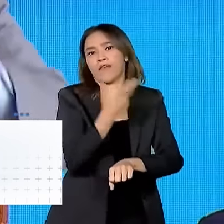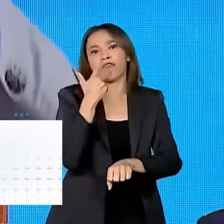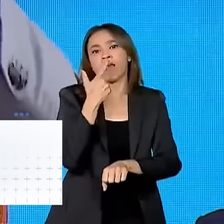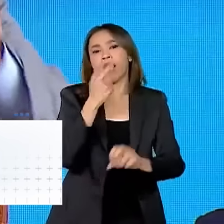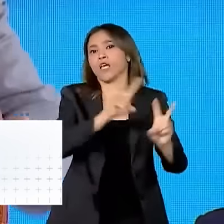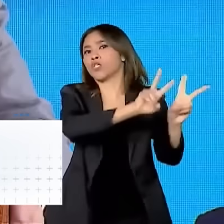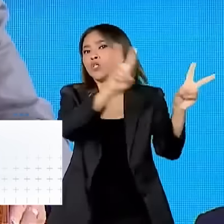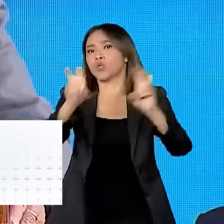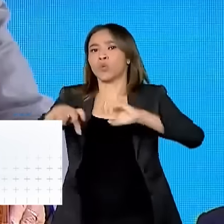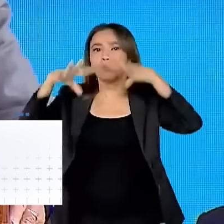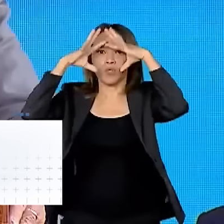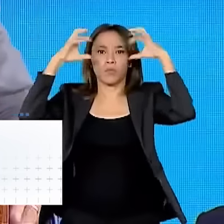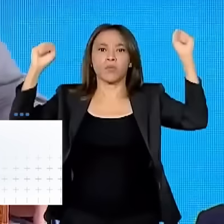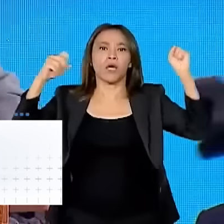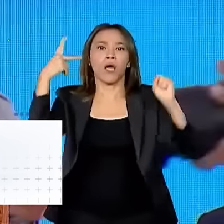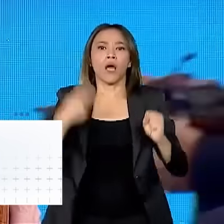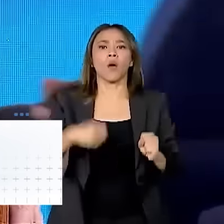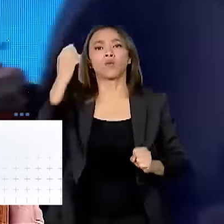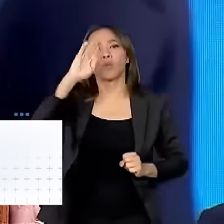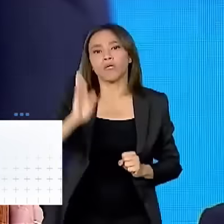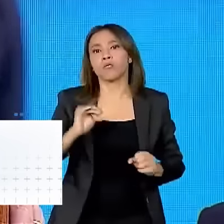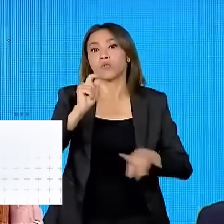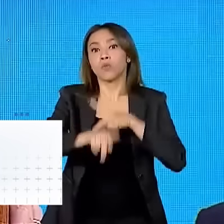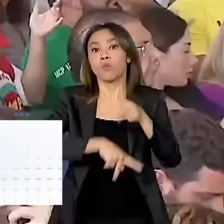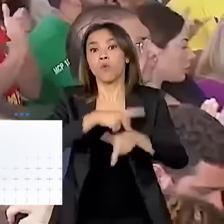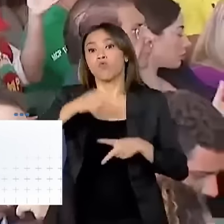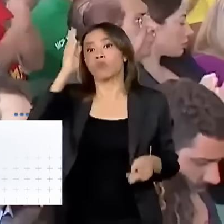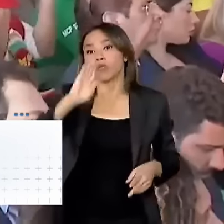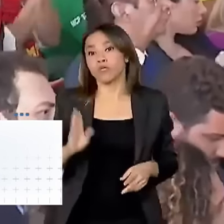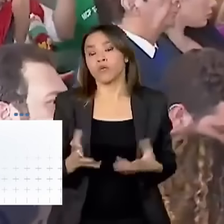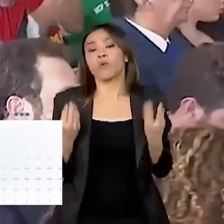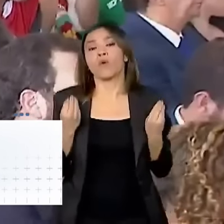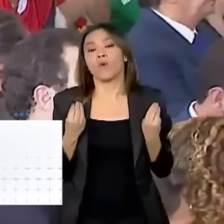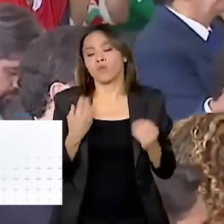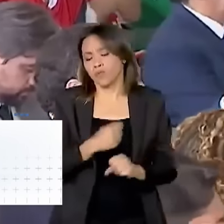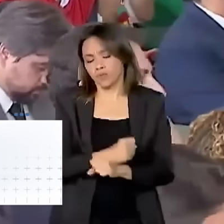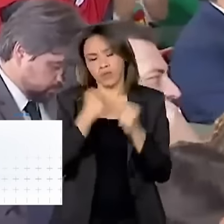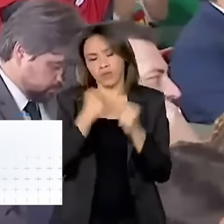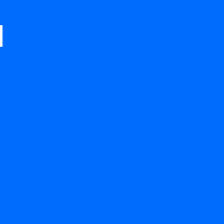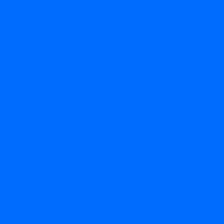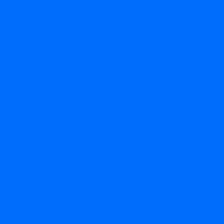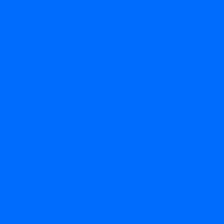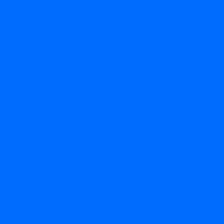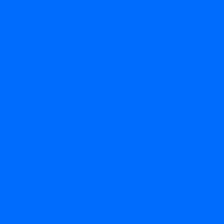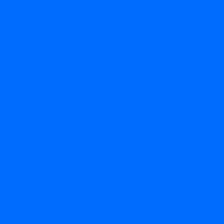corte brasileira, dos ministros brasileiros e do povo brasileiro. Não é possível.